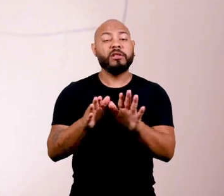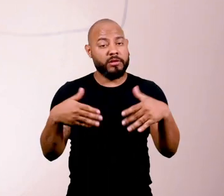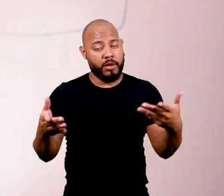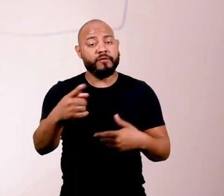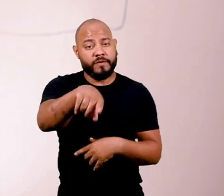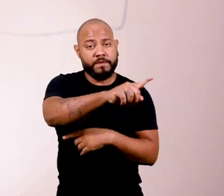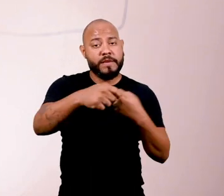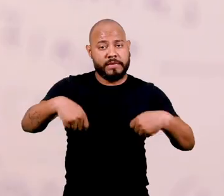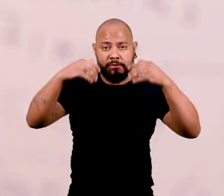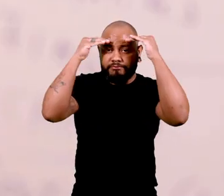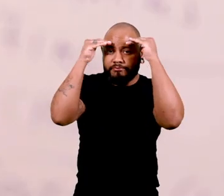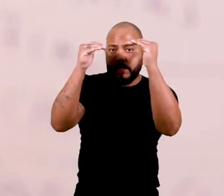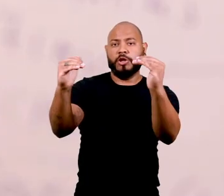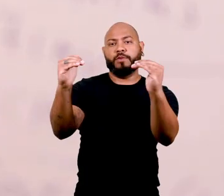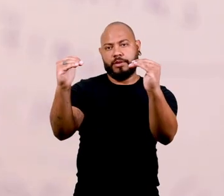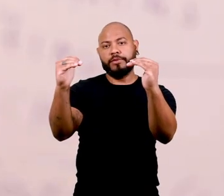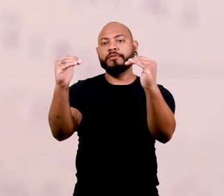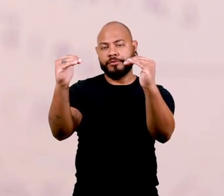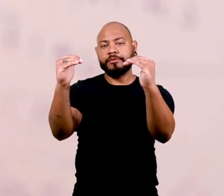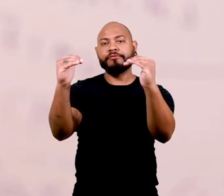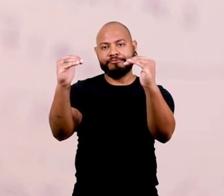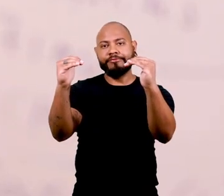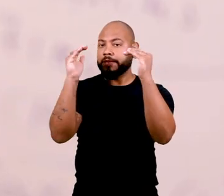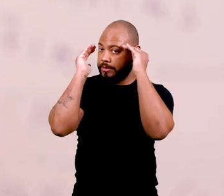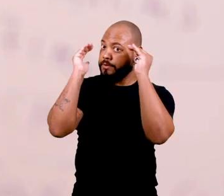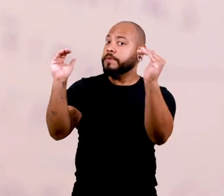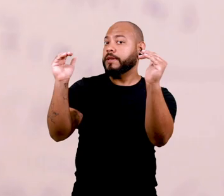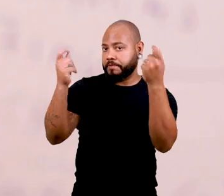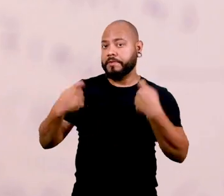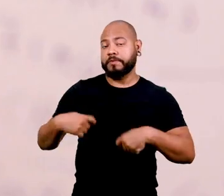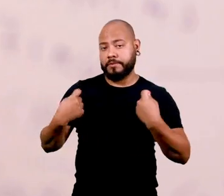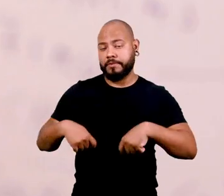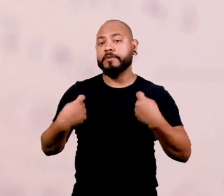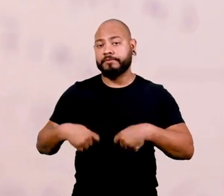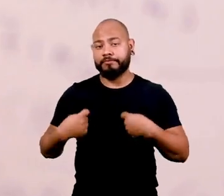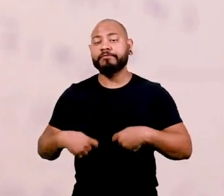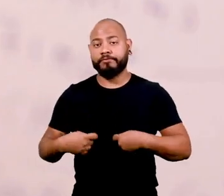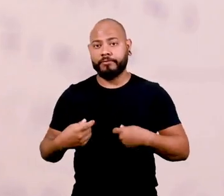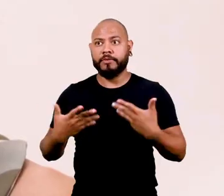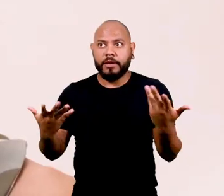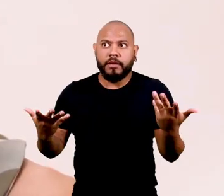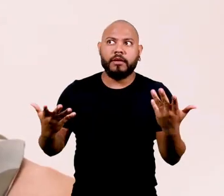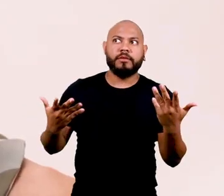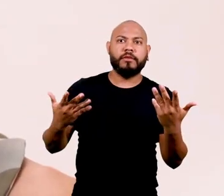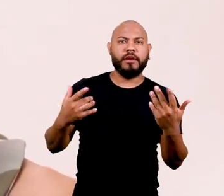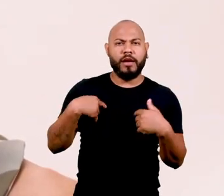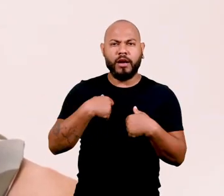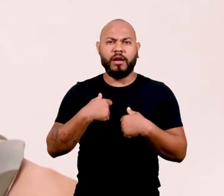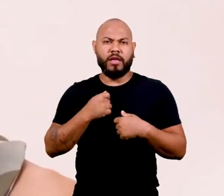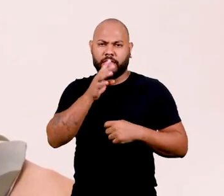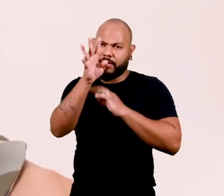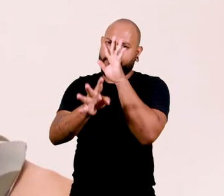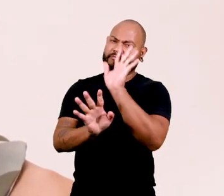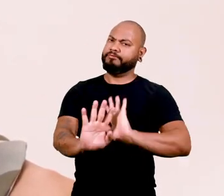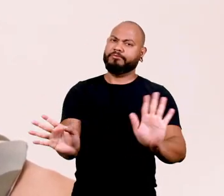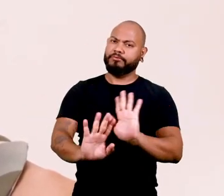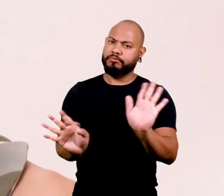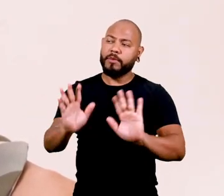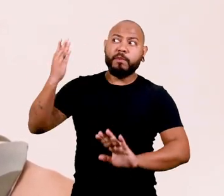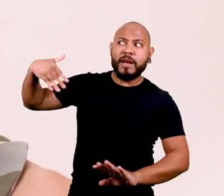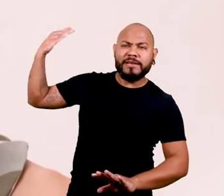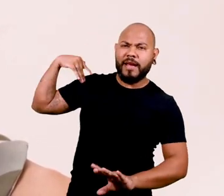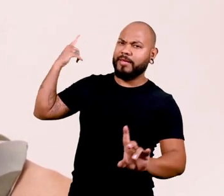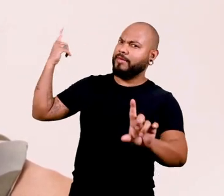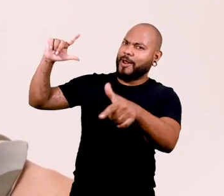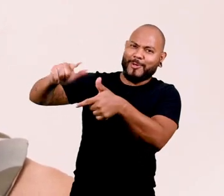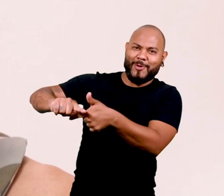você tem que ter muito respeito. Né? Acho que é um balanço aí que a gente tem que ter o tempo todo. Que o uso tradicional foi o que veio antes. Né?